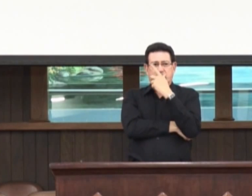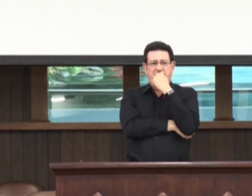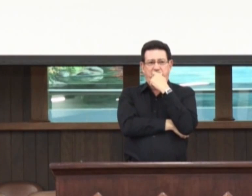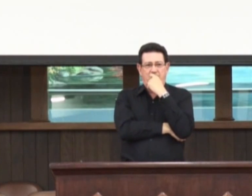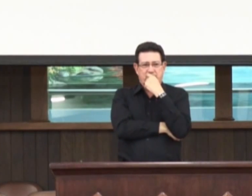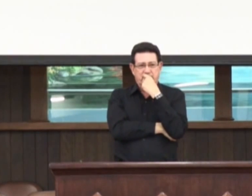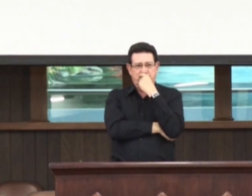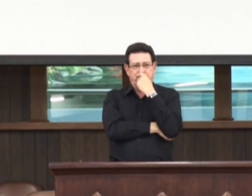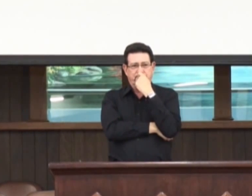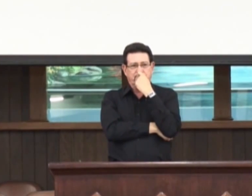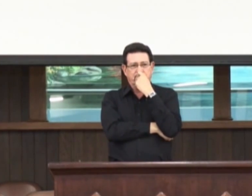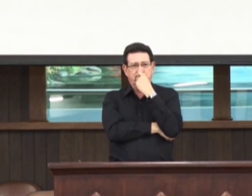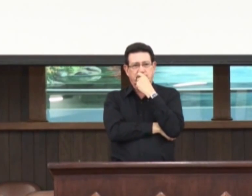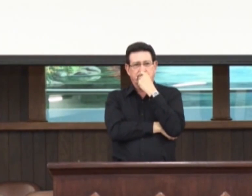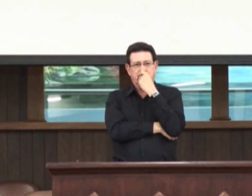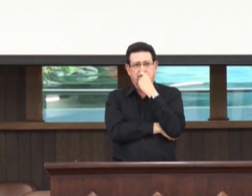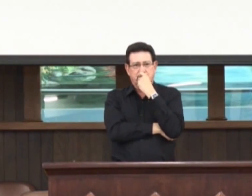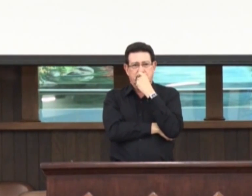Deus é forte.